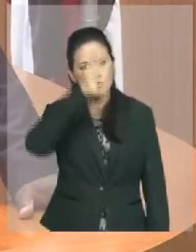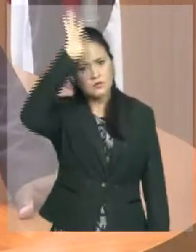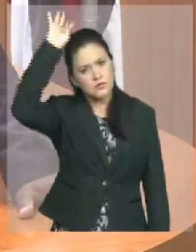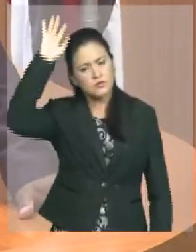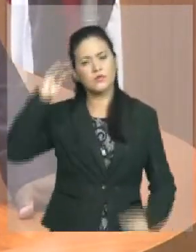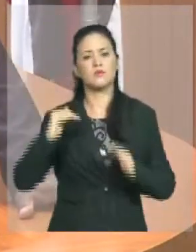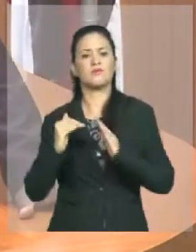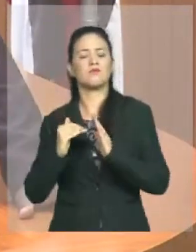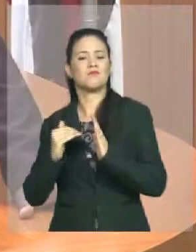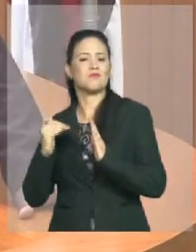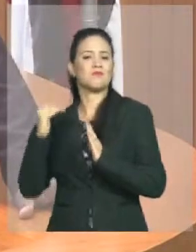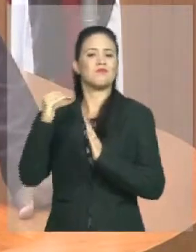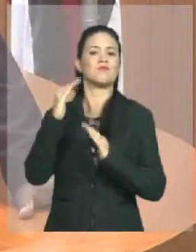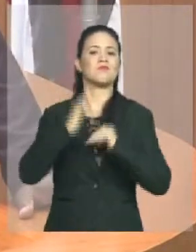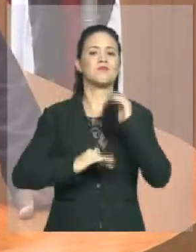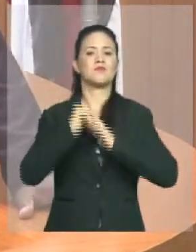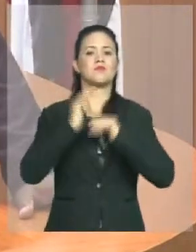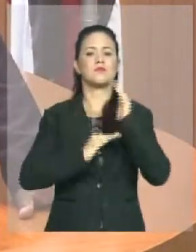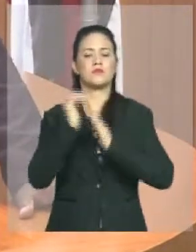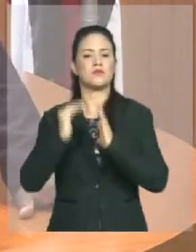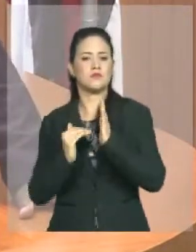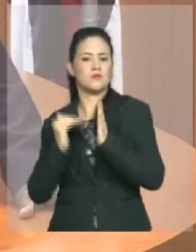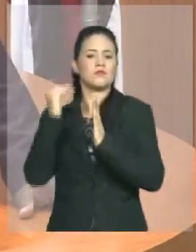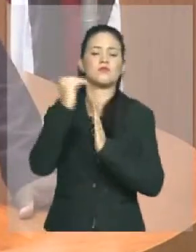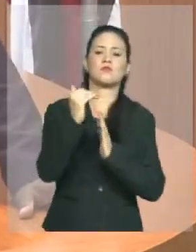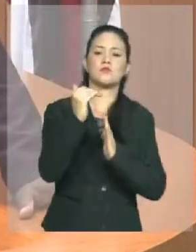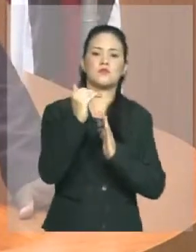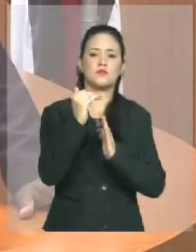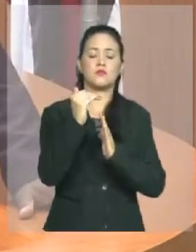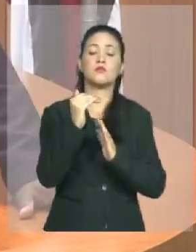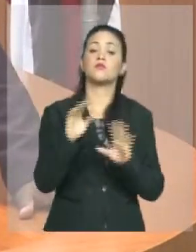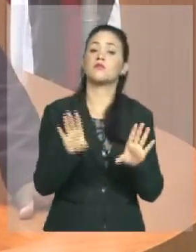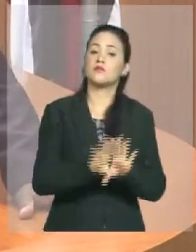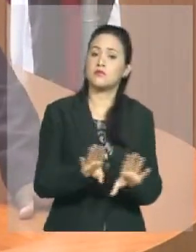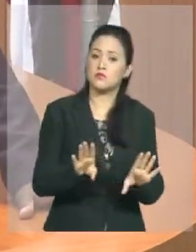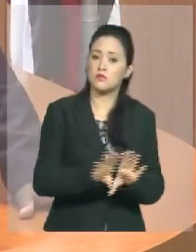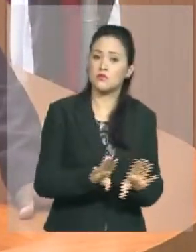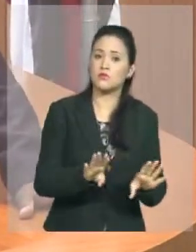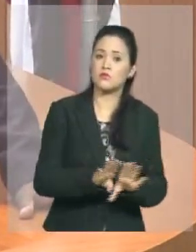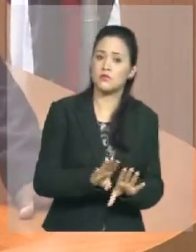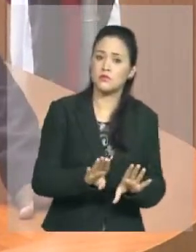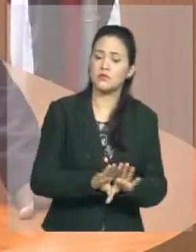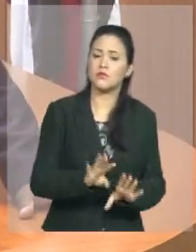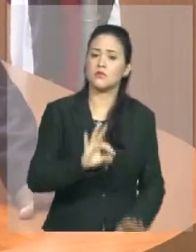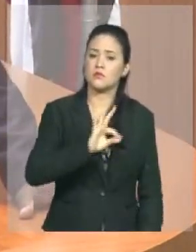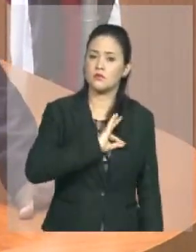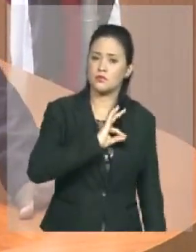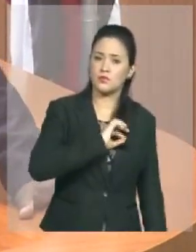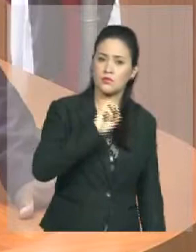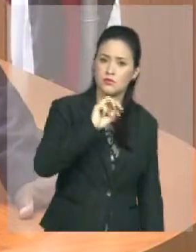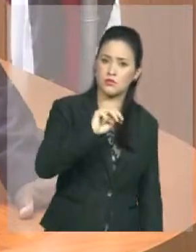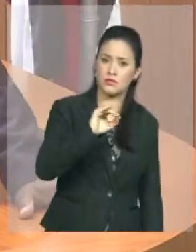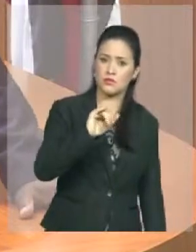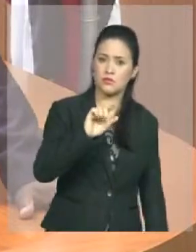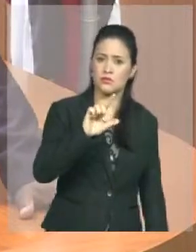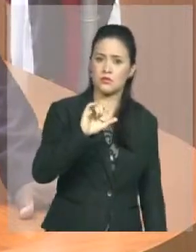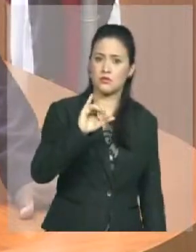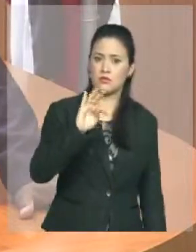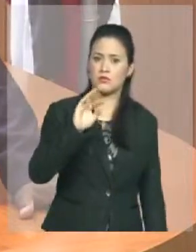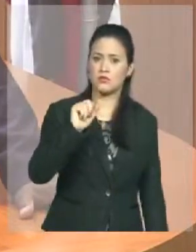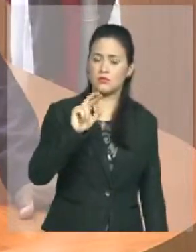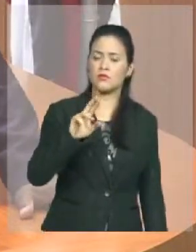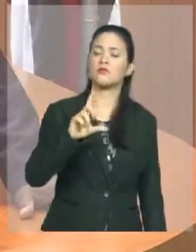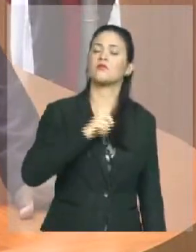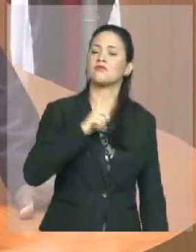maior promoção feita na história dos 179 anos da Corporação Polícia Militar do Maranhão. E isto